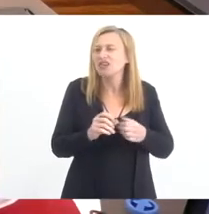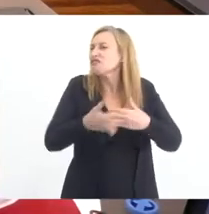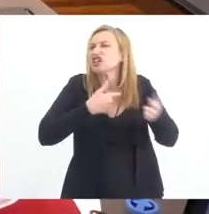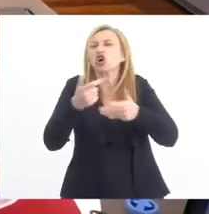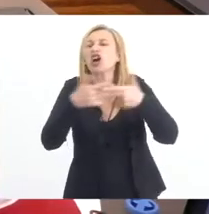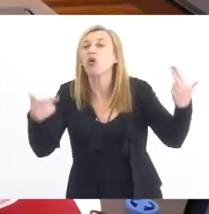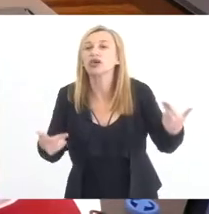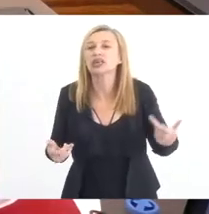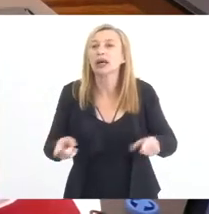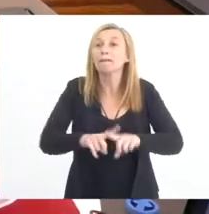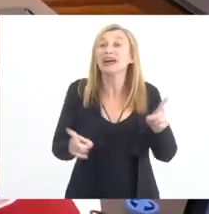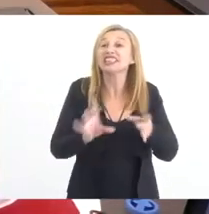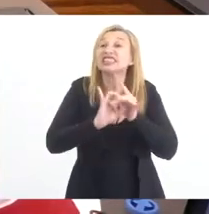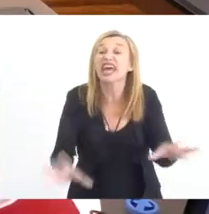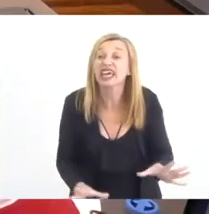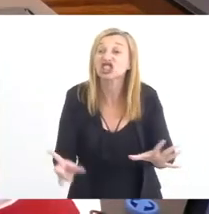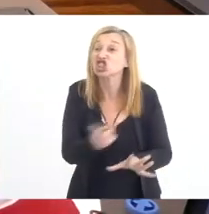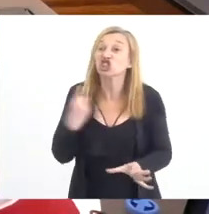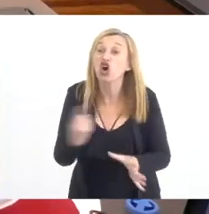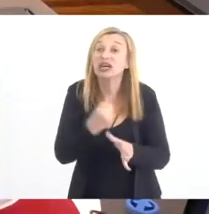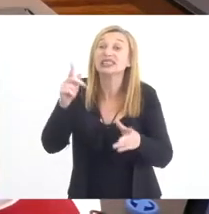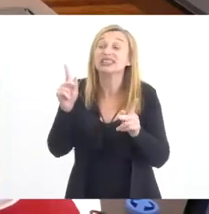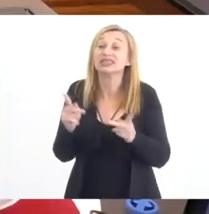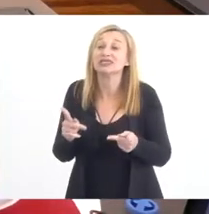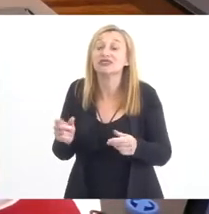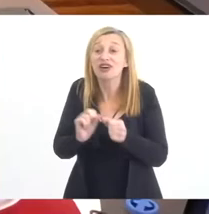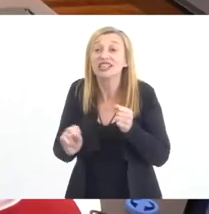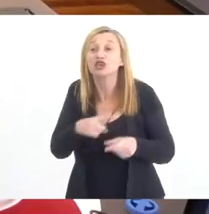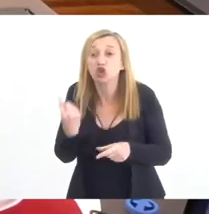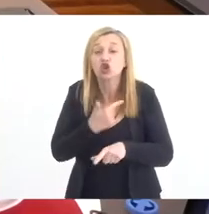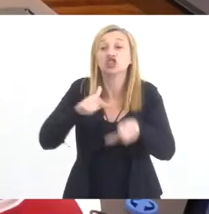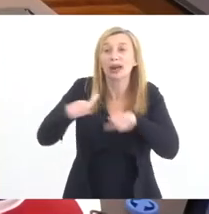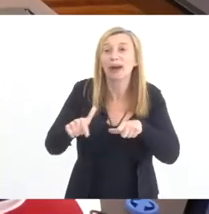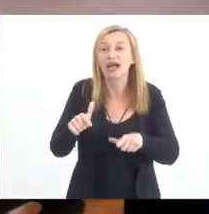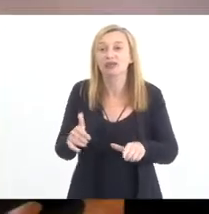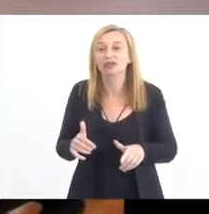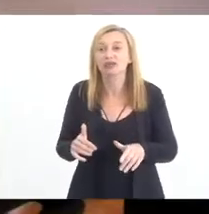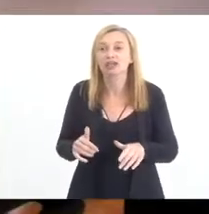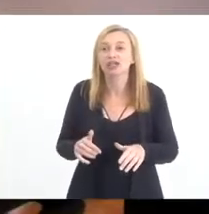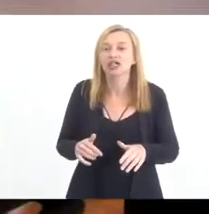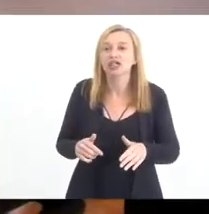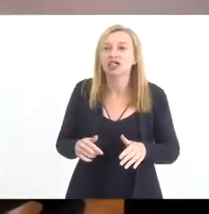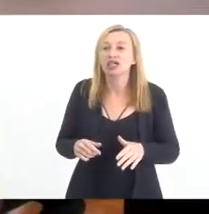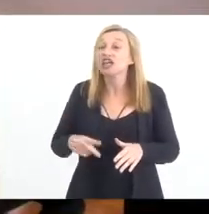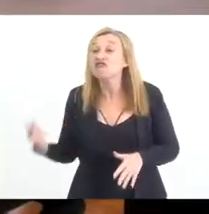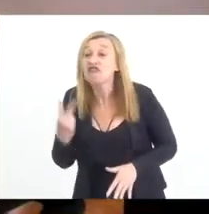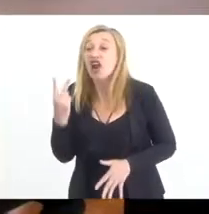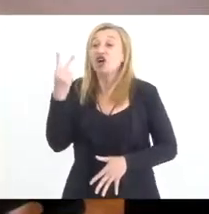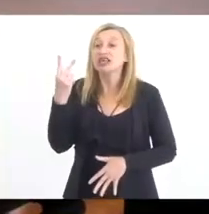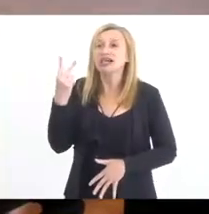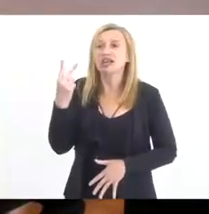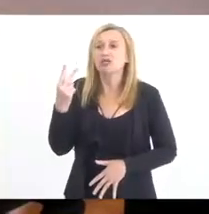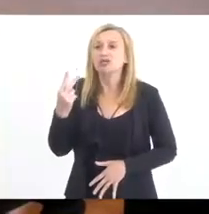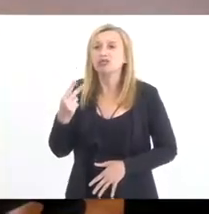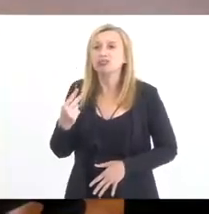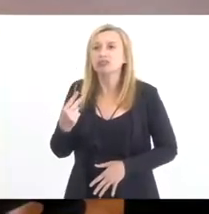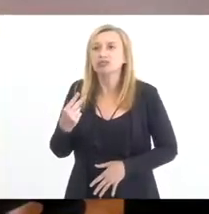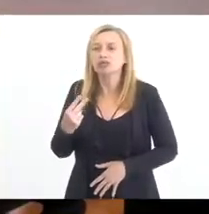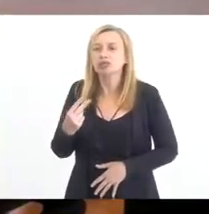quiser. Mas deixa a gente fazer o nosso trabalho e com a valorização.